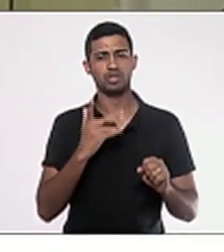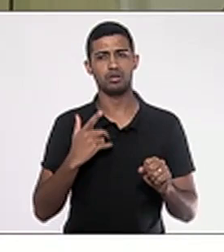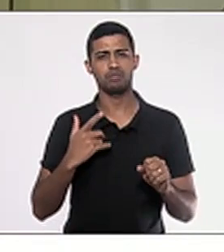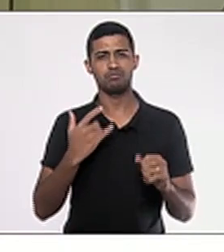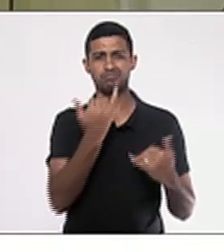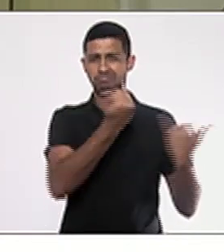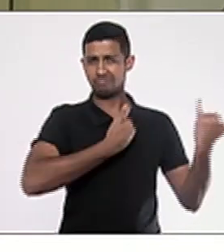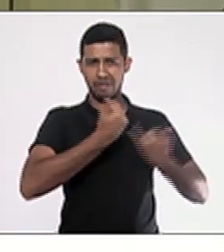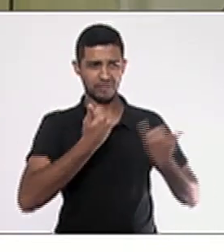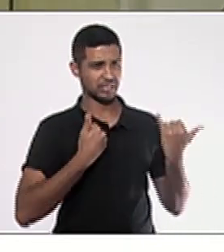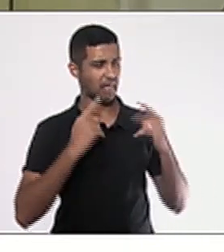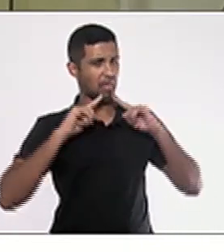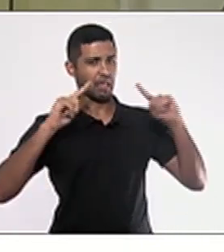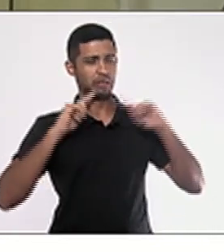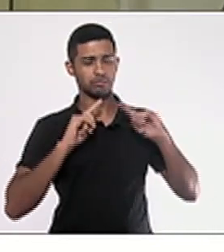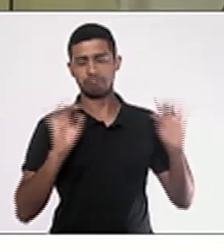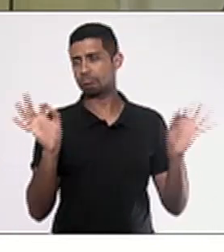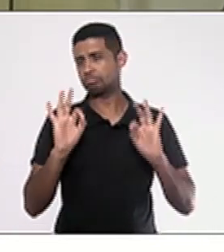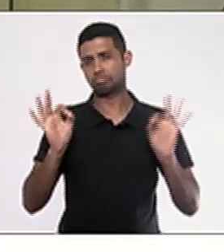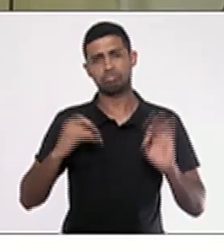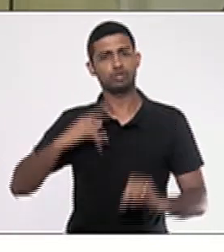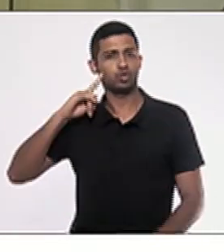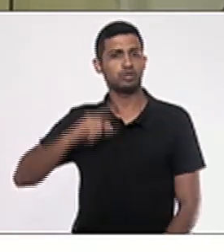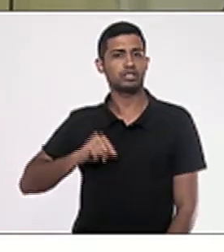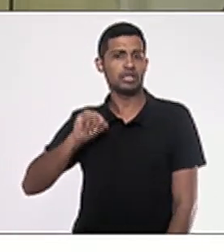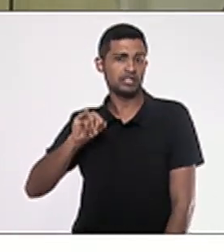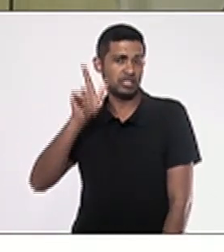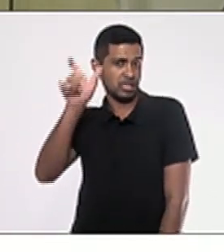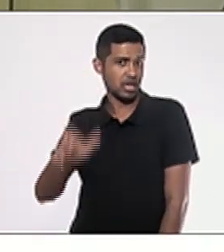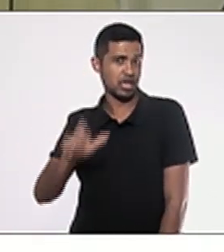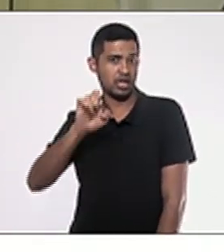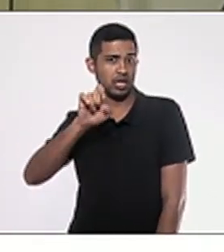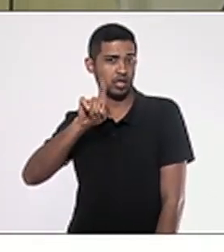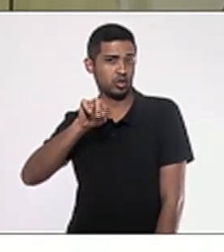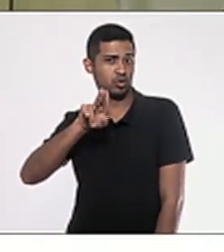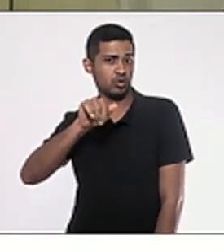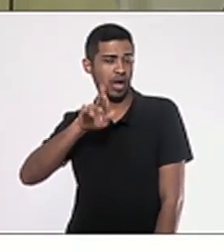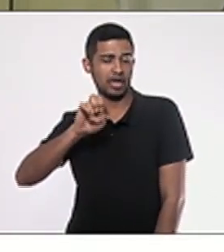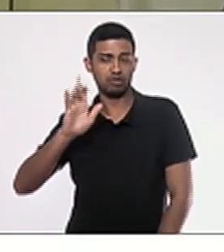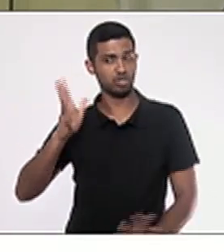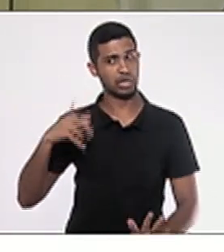recebido esse tipo de demanda. Não sei se o Eduardo já viu isso.